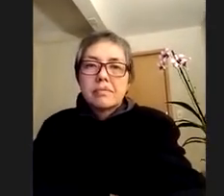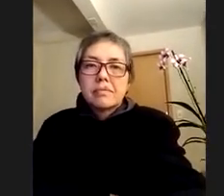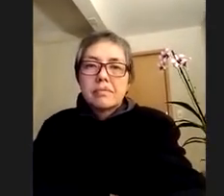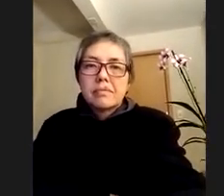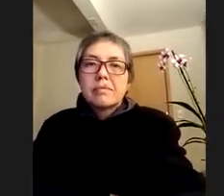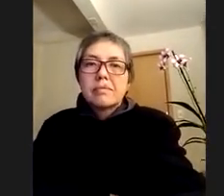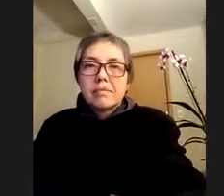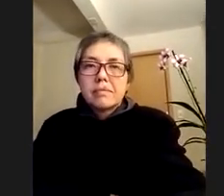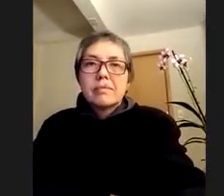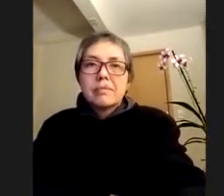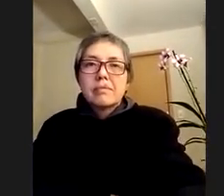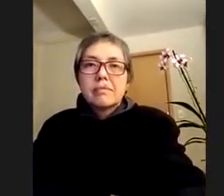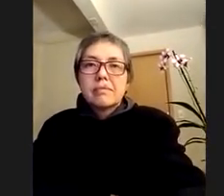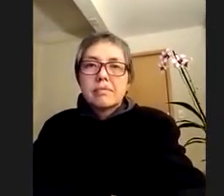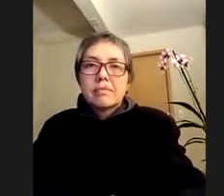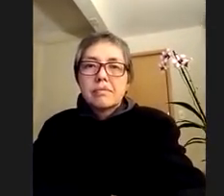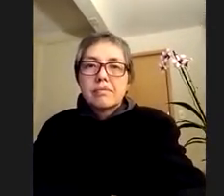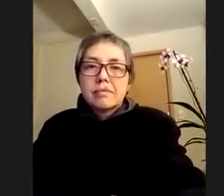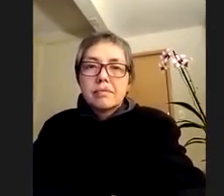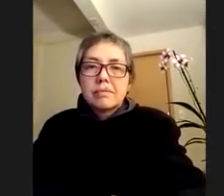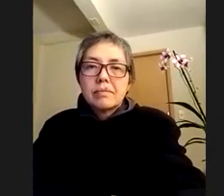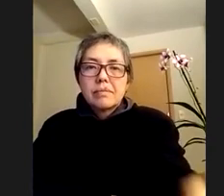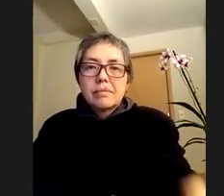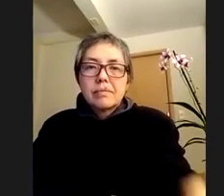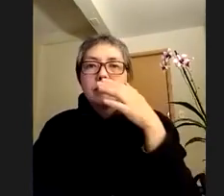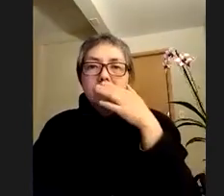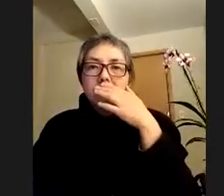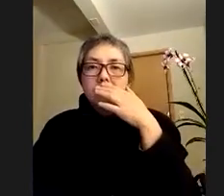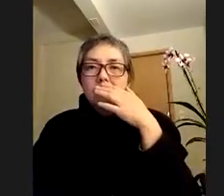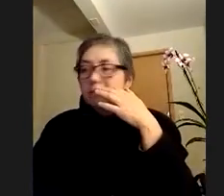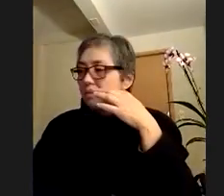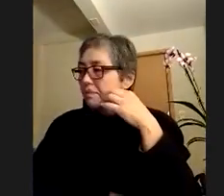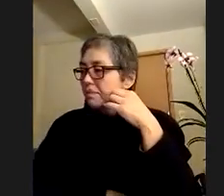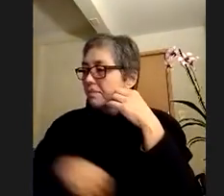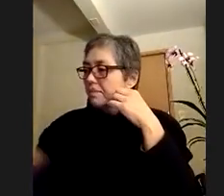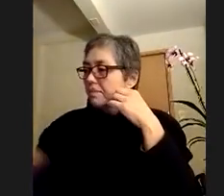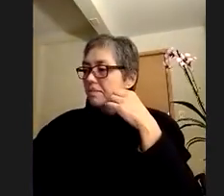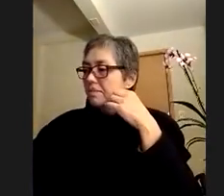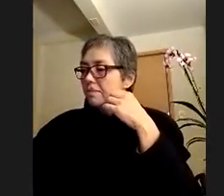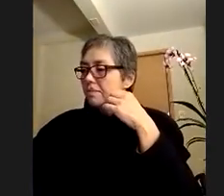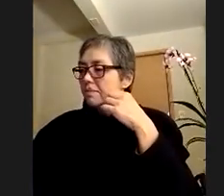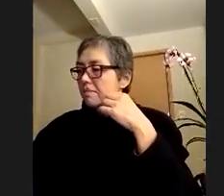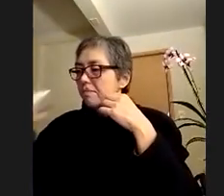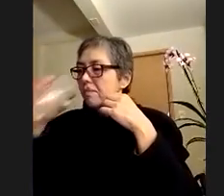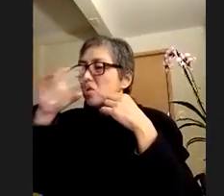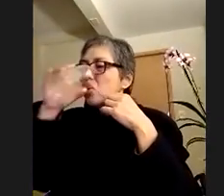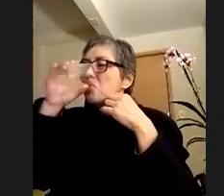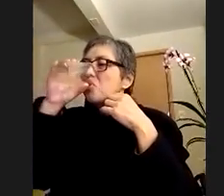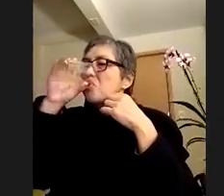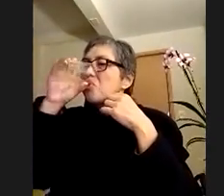Daniele, muito obrigado. Obrigado, Maria Maeno, Paula Batiste.